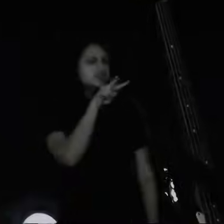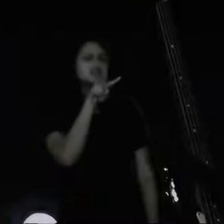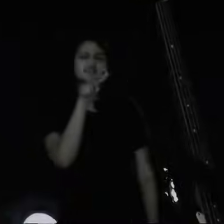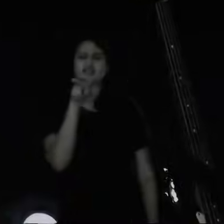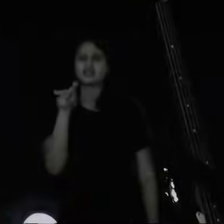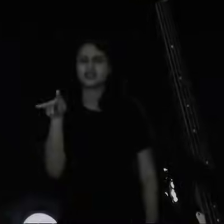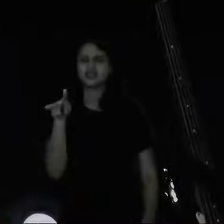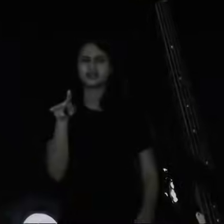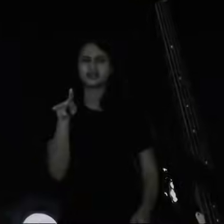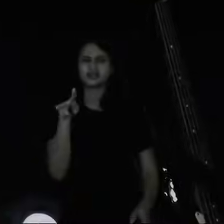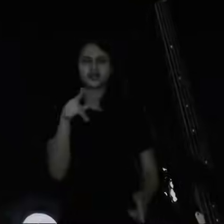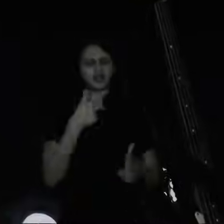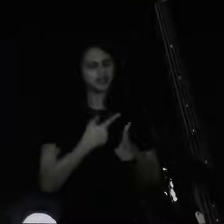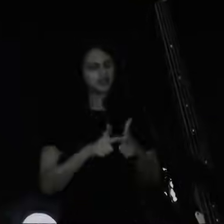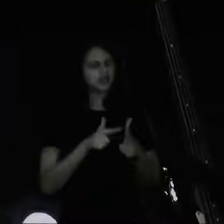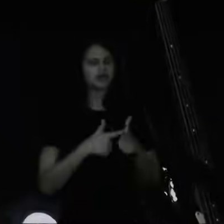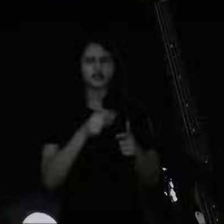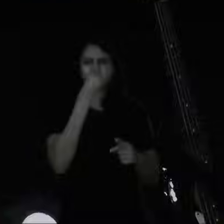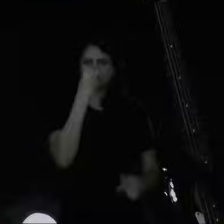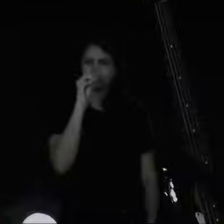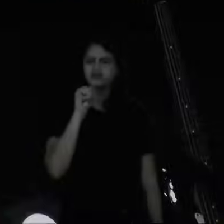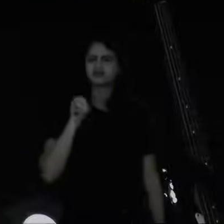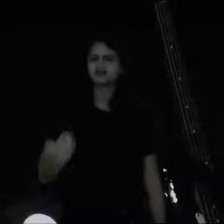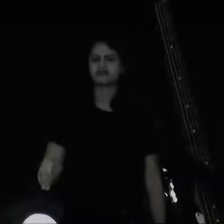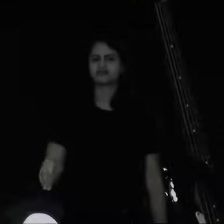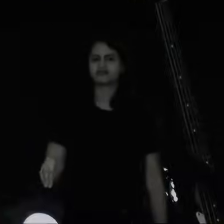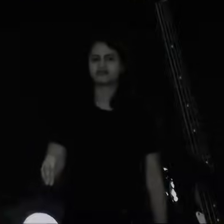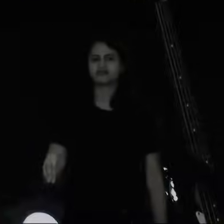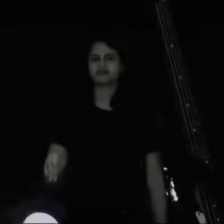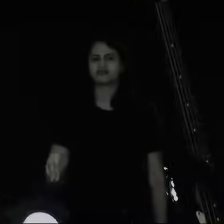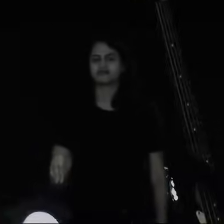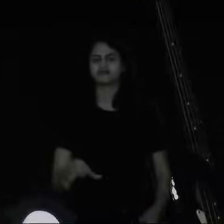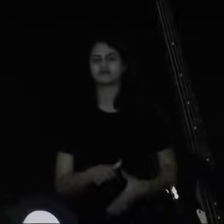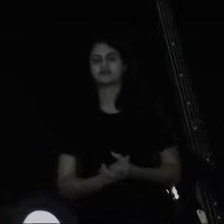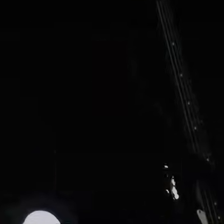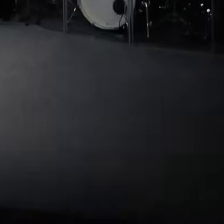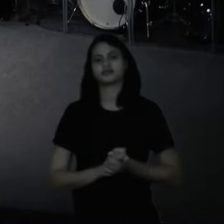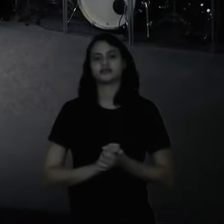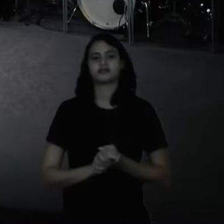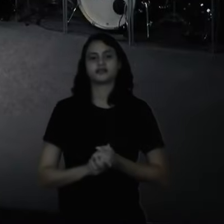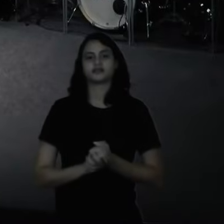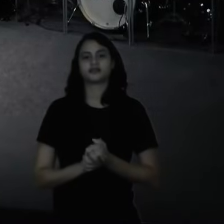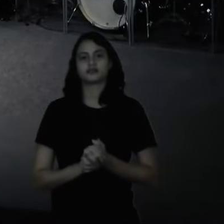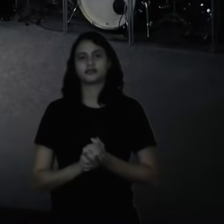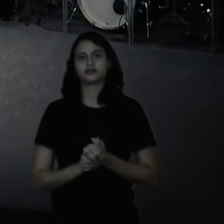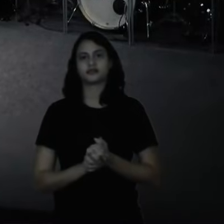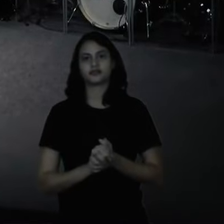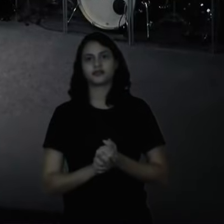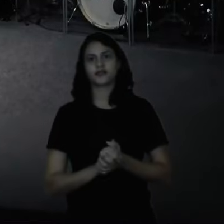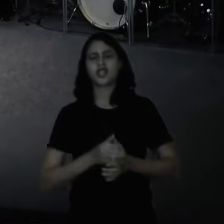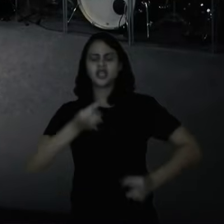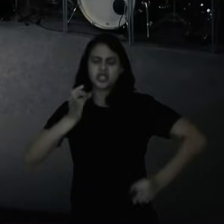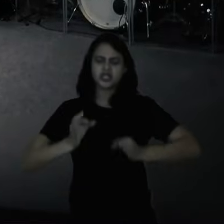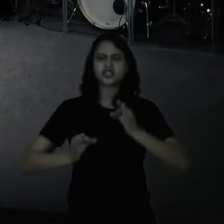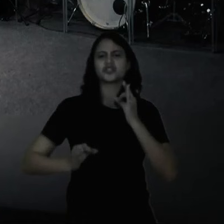isso, que é importante. Identifique a raiz da rejeição. Em Juízes